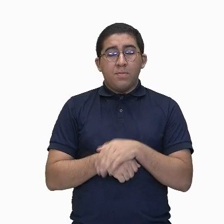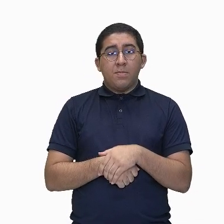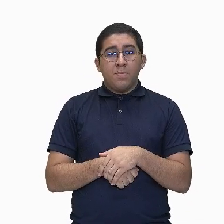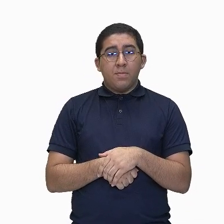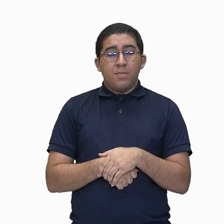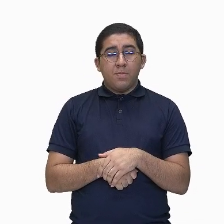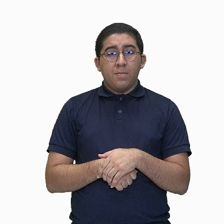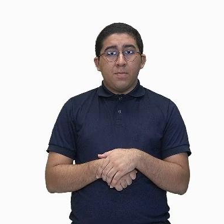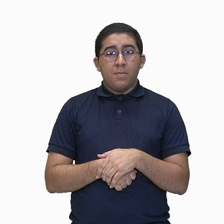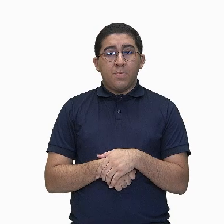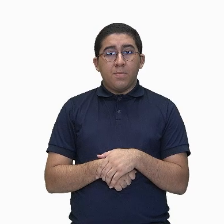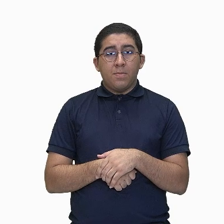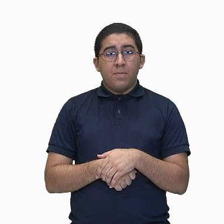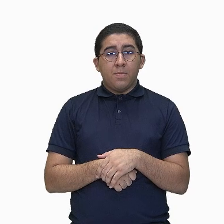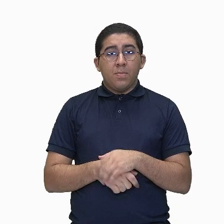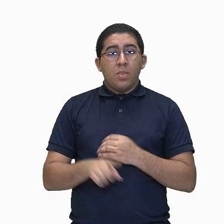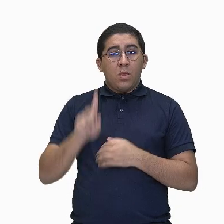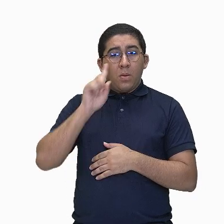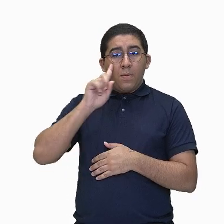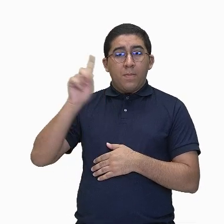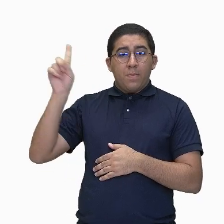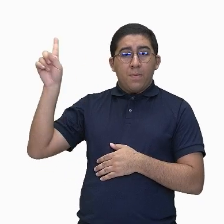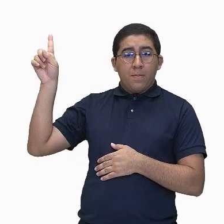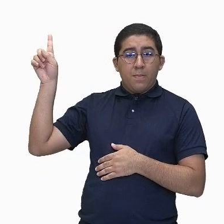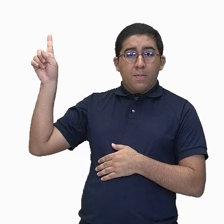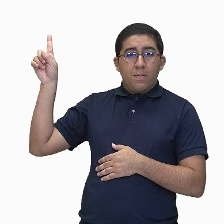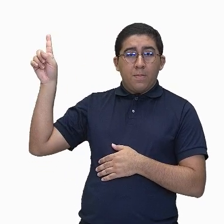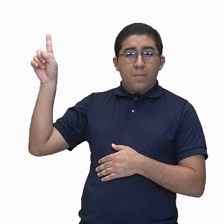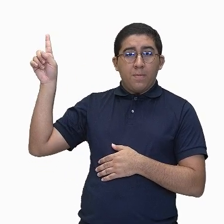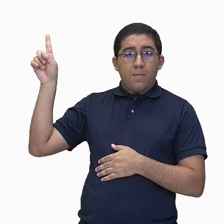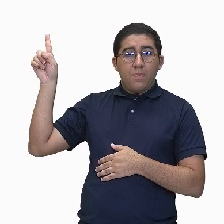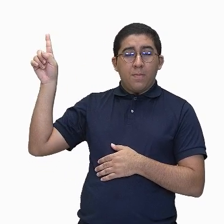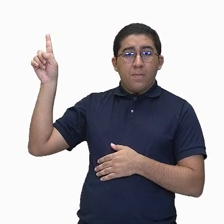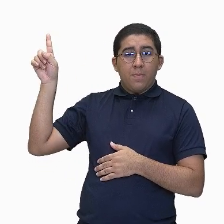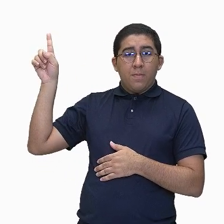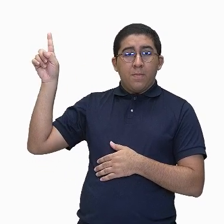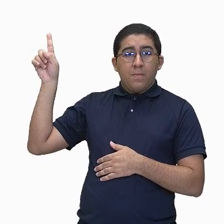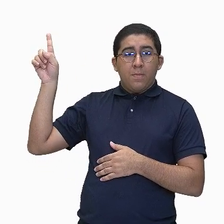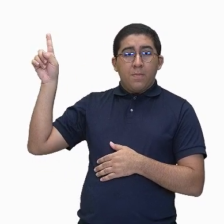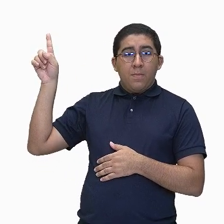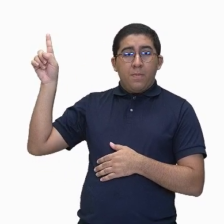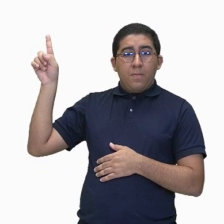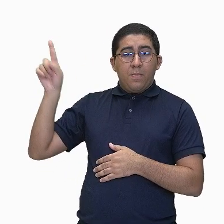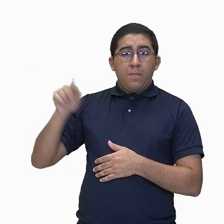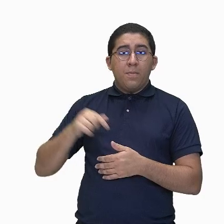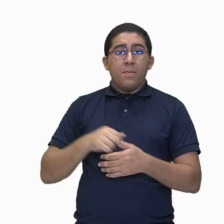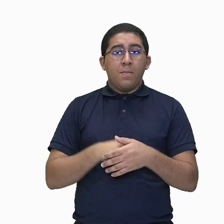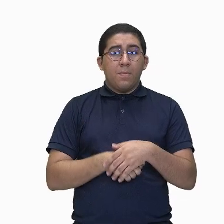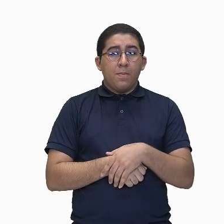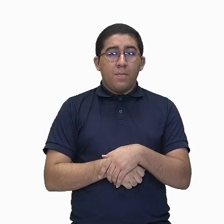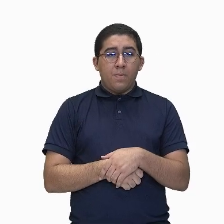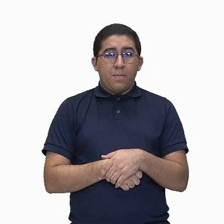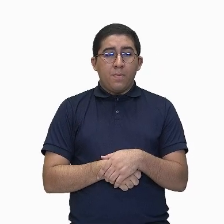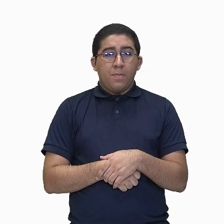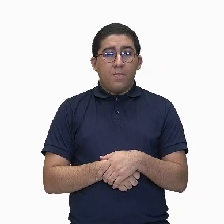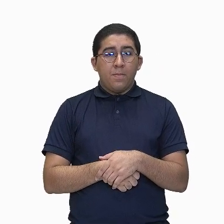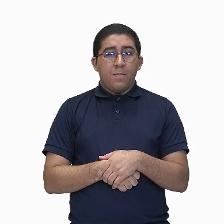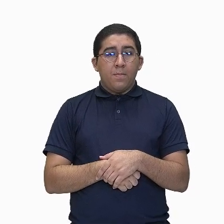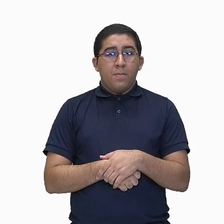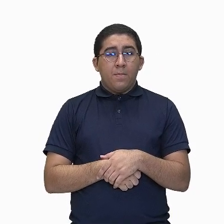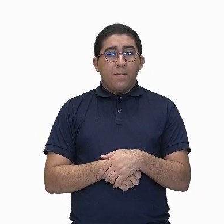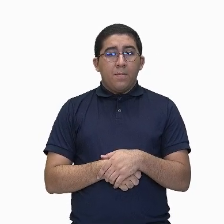dessas orações, é o logo, o portanto, o por isso, o assim, o pois, depois do